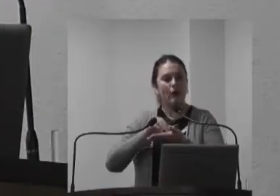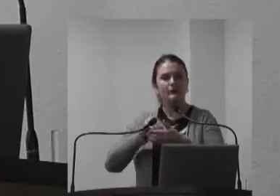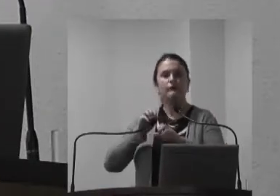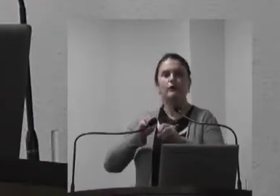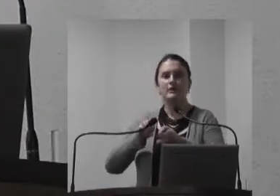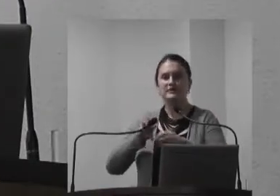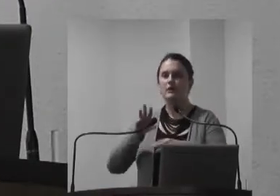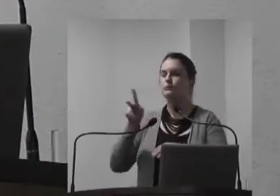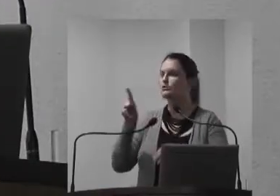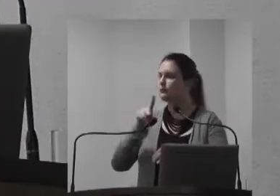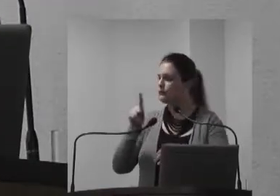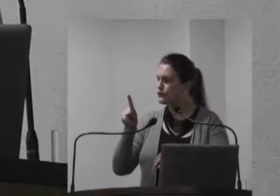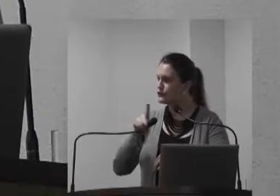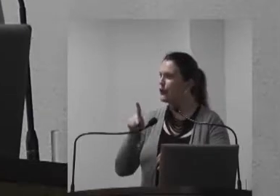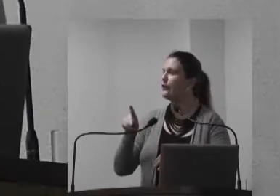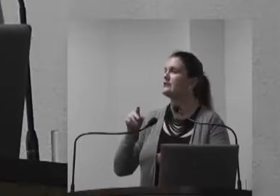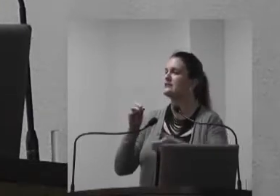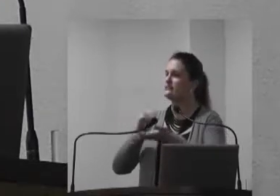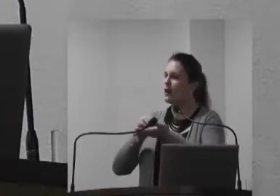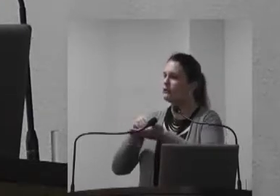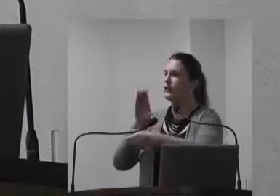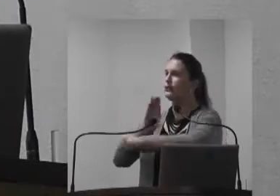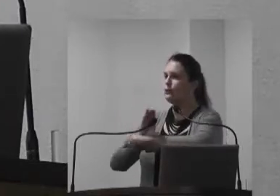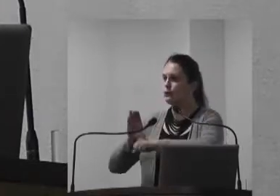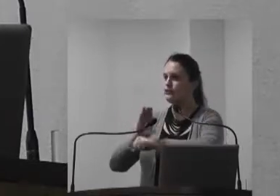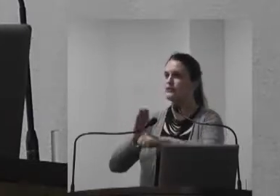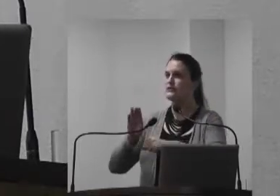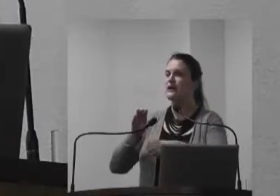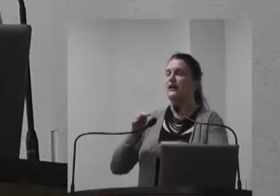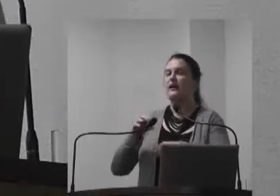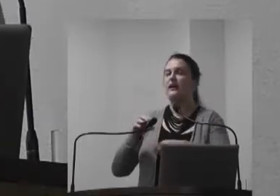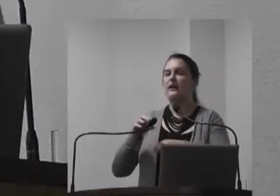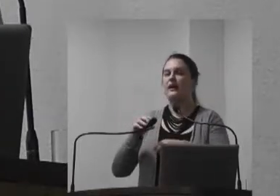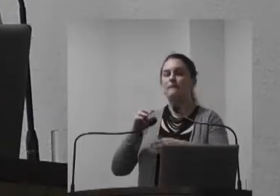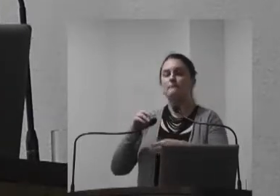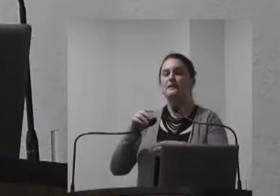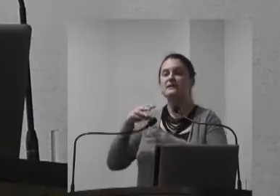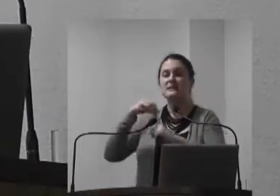difícil, falta formação para os professores, falta cursos,